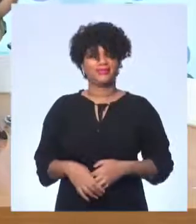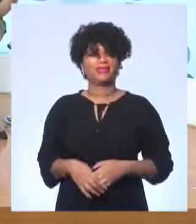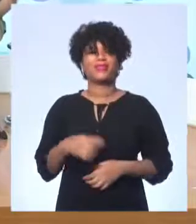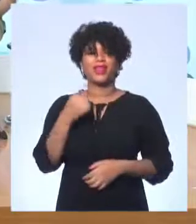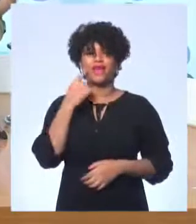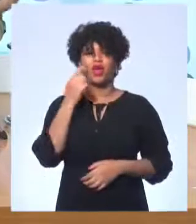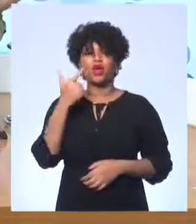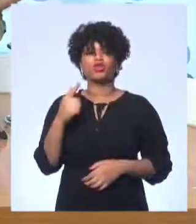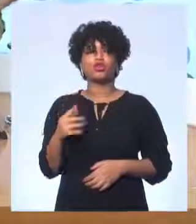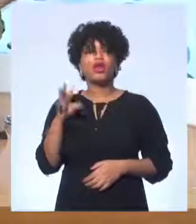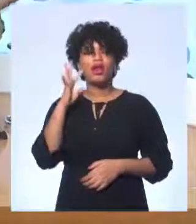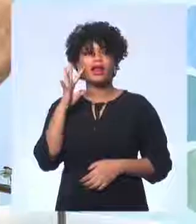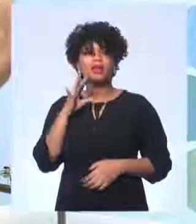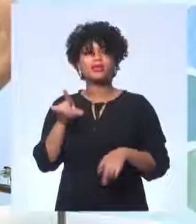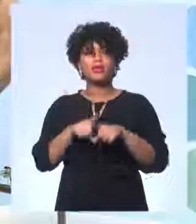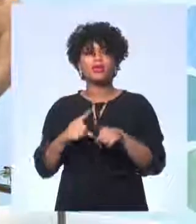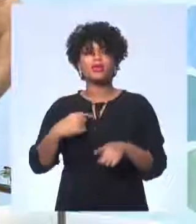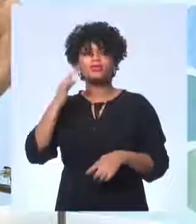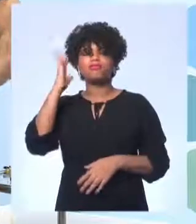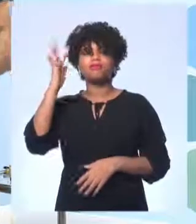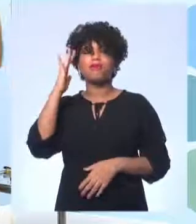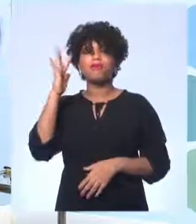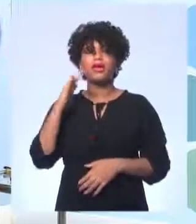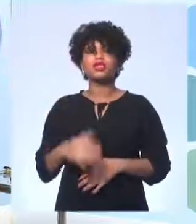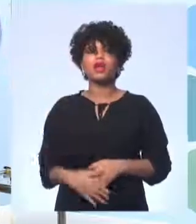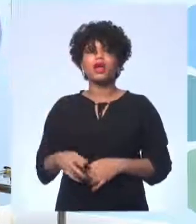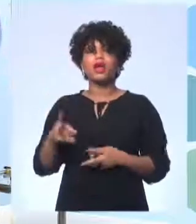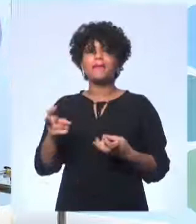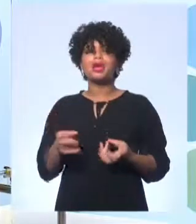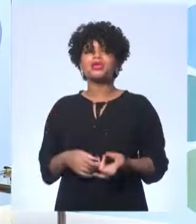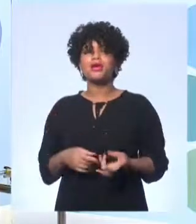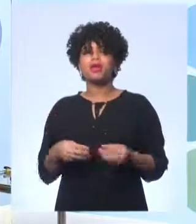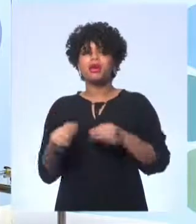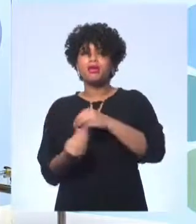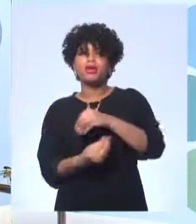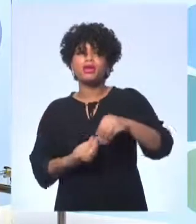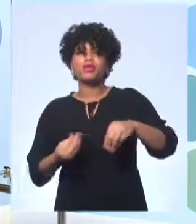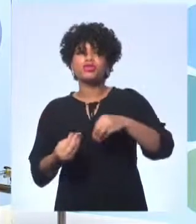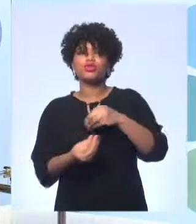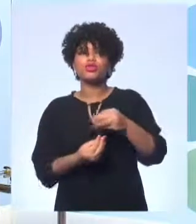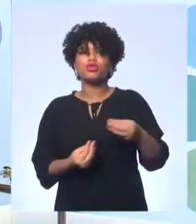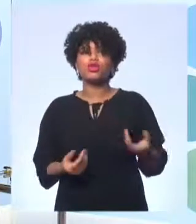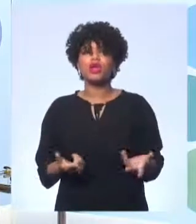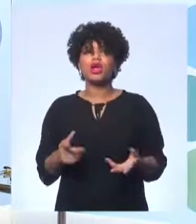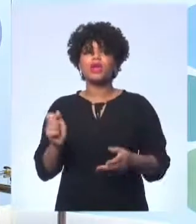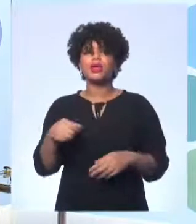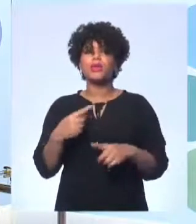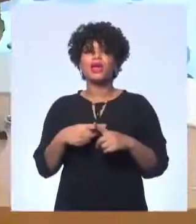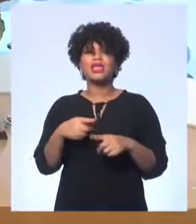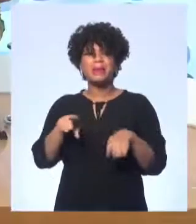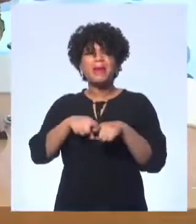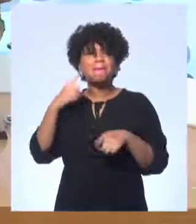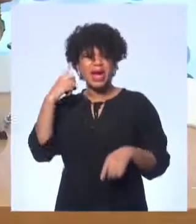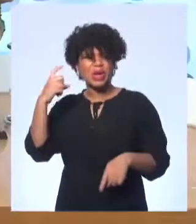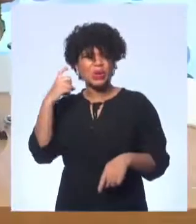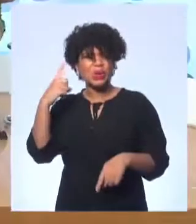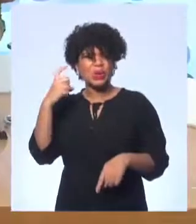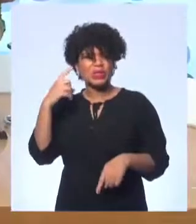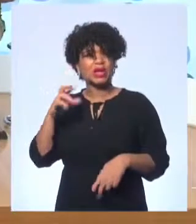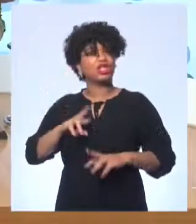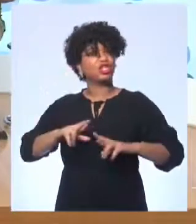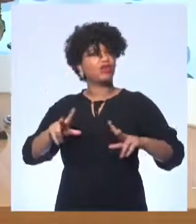muito legal, Anderson, que a gente está falando de som e silêncio, mas a gente pode pensar também no ruído. Isso.